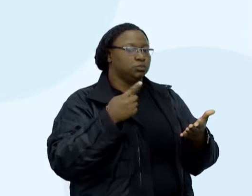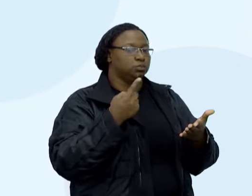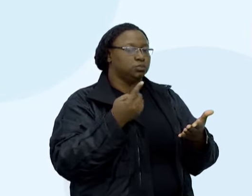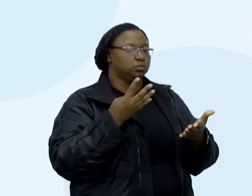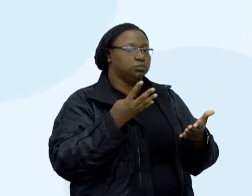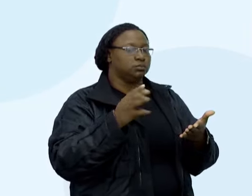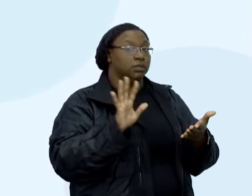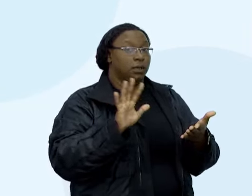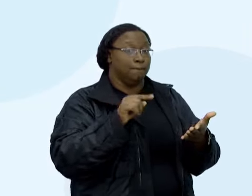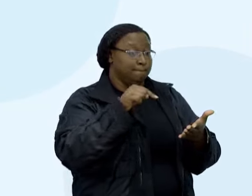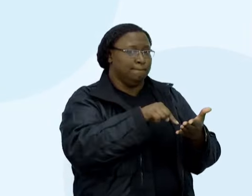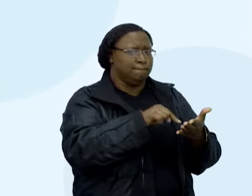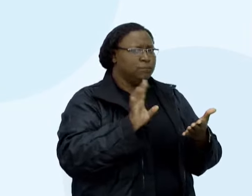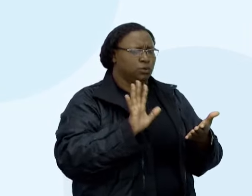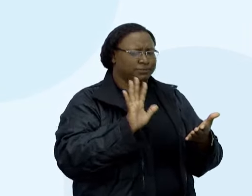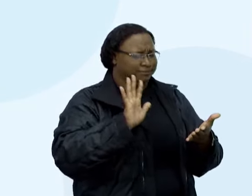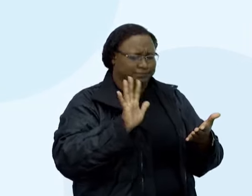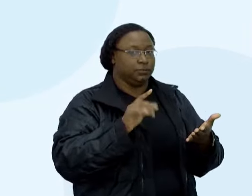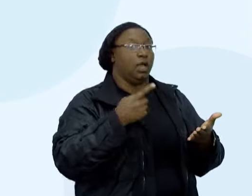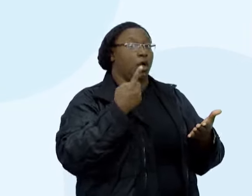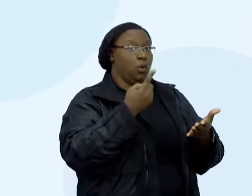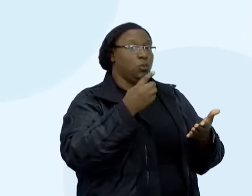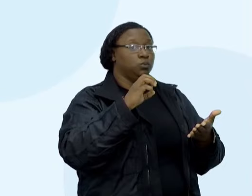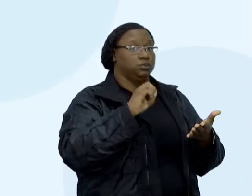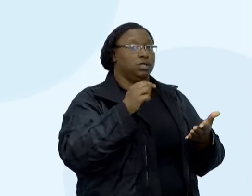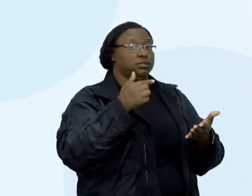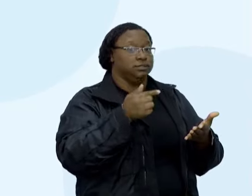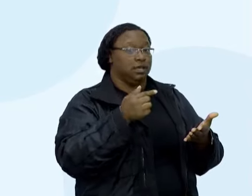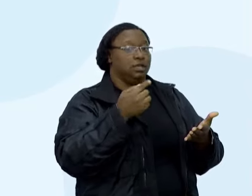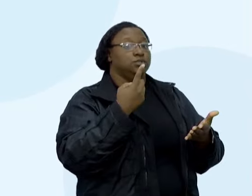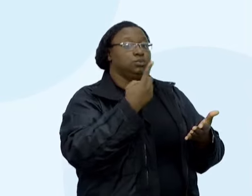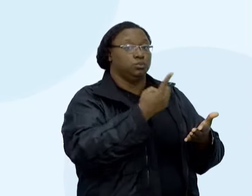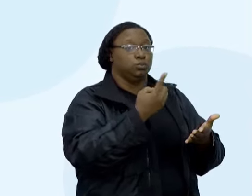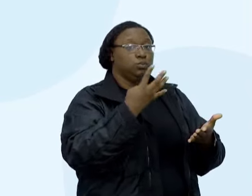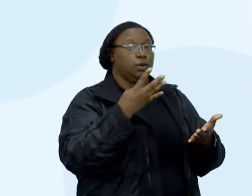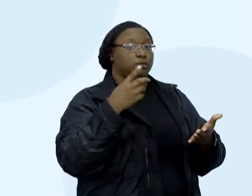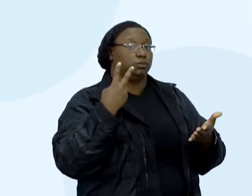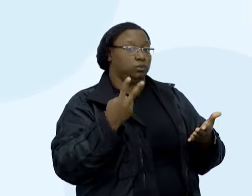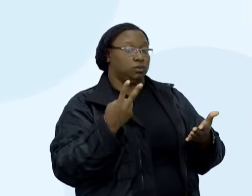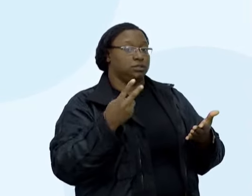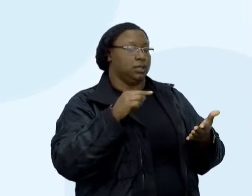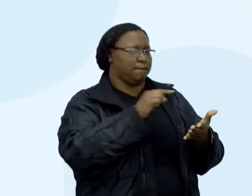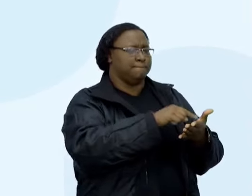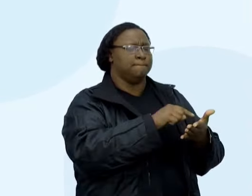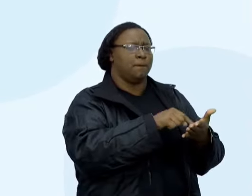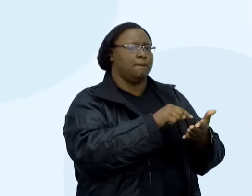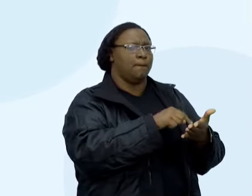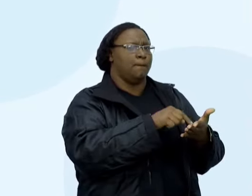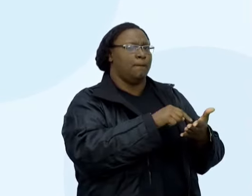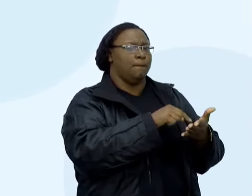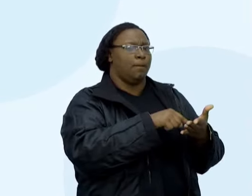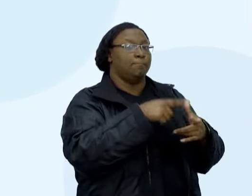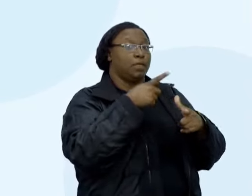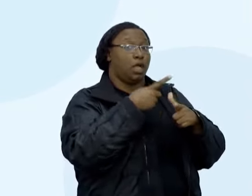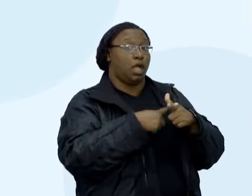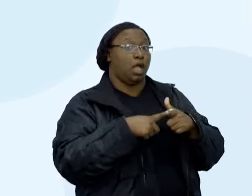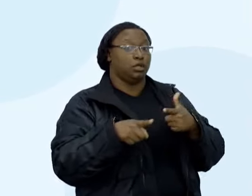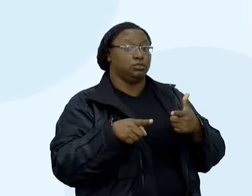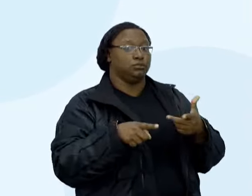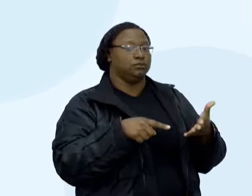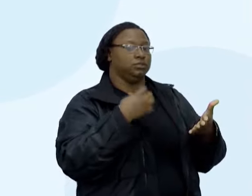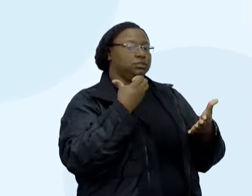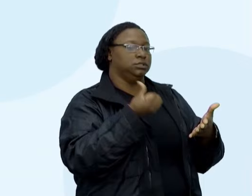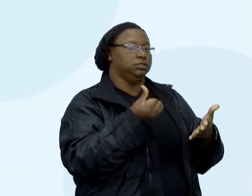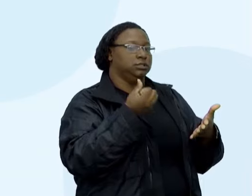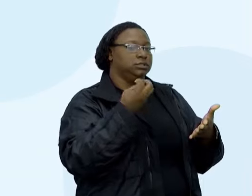107.142, não coloca o ponto não que você vai se complicar, é 107.142. Digita tudo isso na calculadora e aí você vai